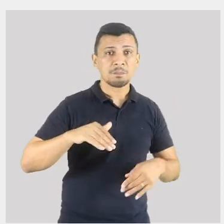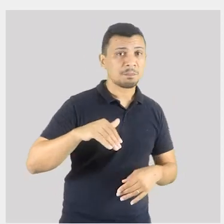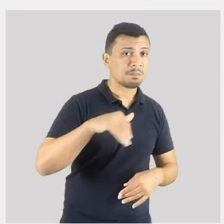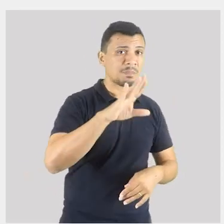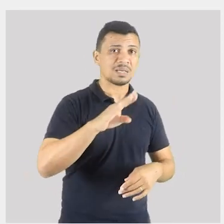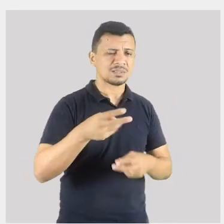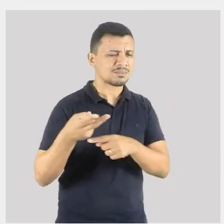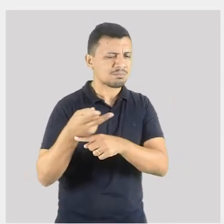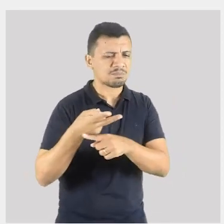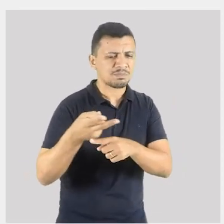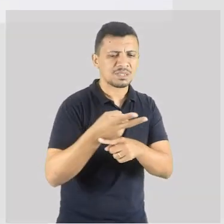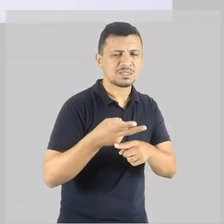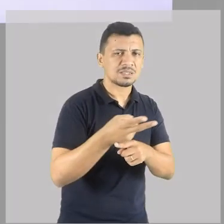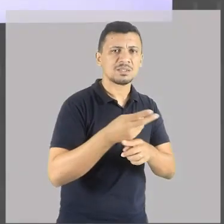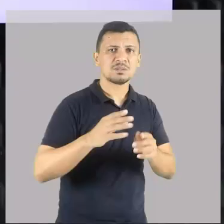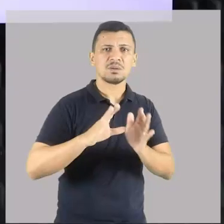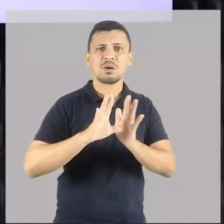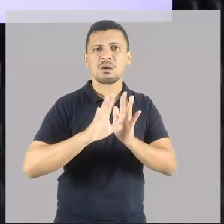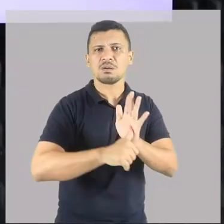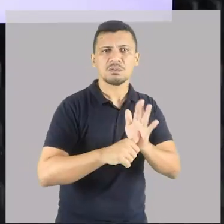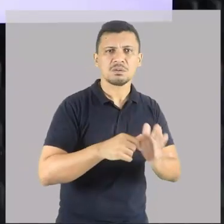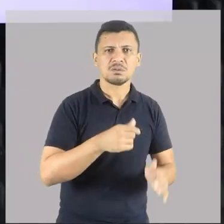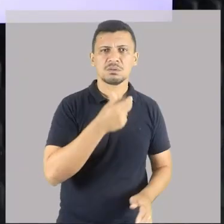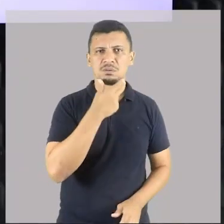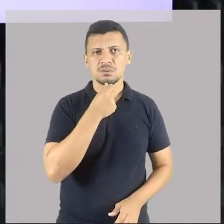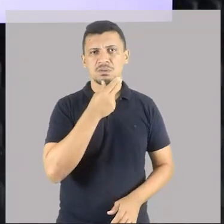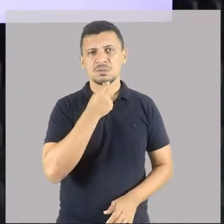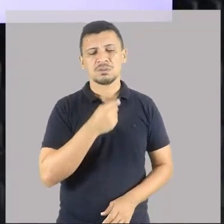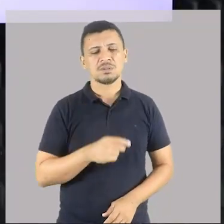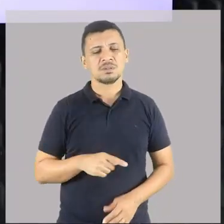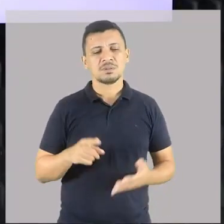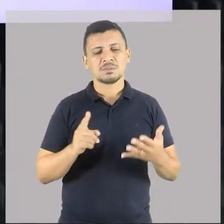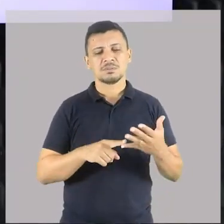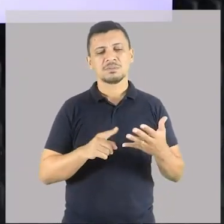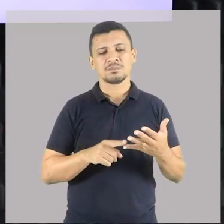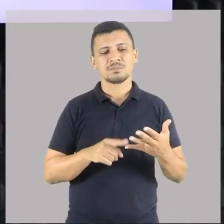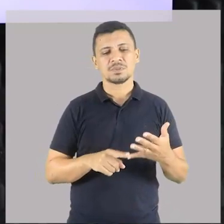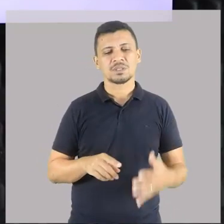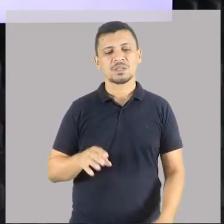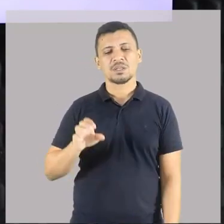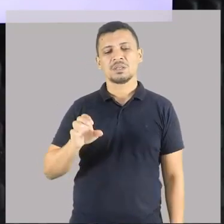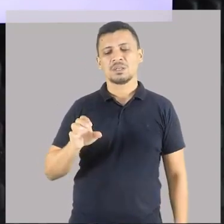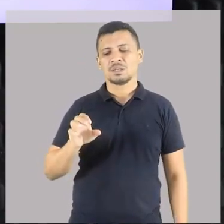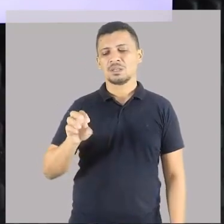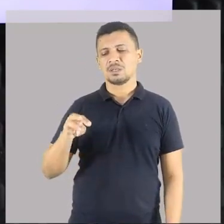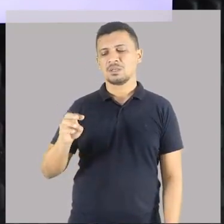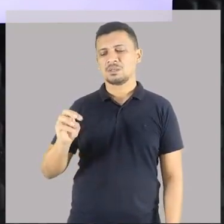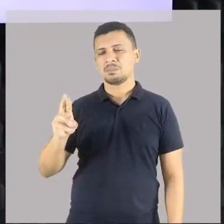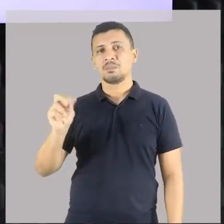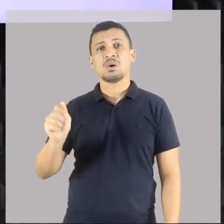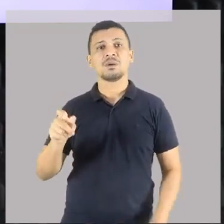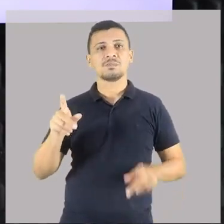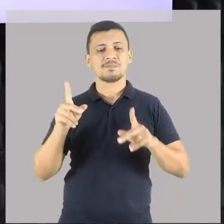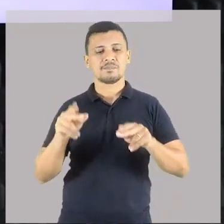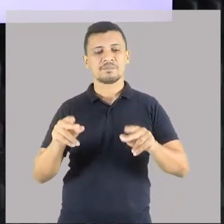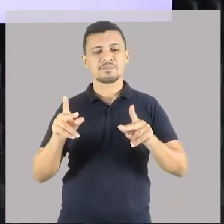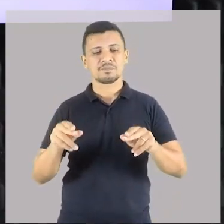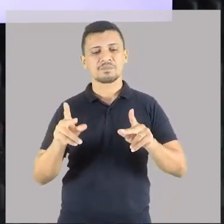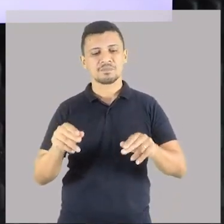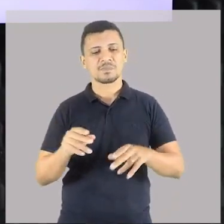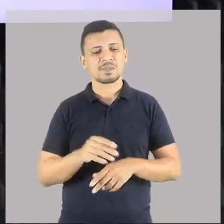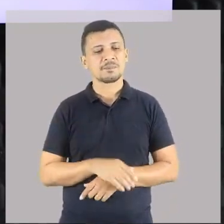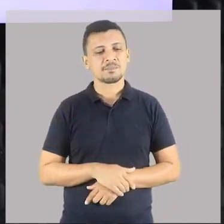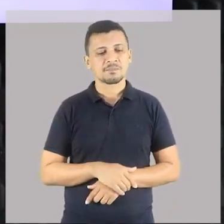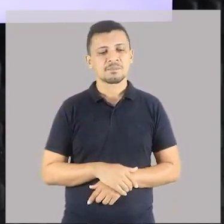perseguisse um ladrão, esse por mais que tem o mesmo valor do embora, certo? Por mais que estaria associado a embora,